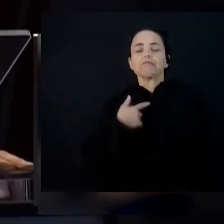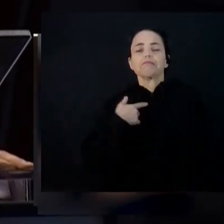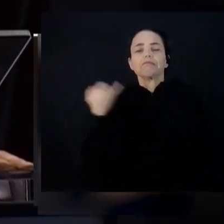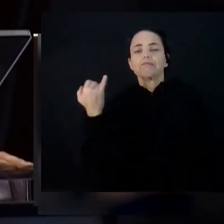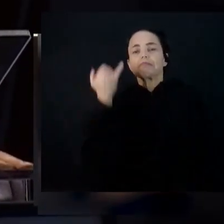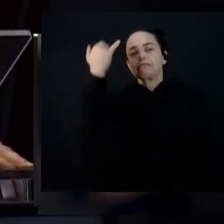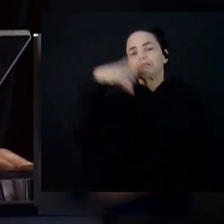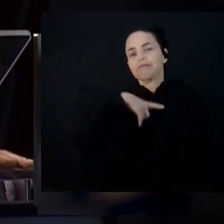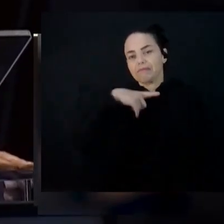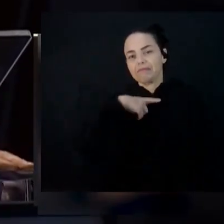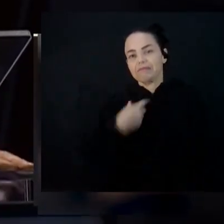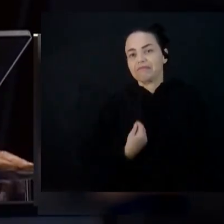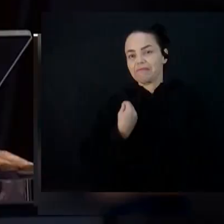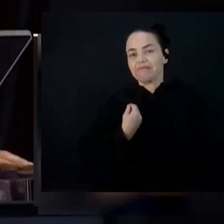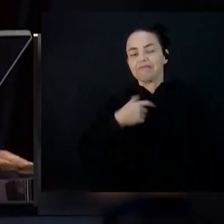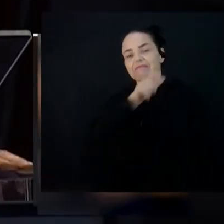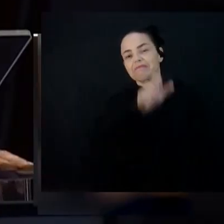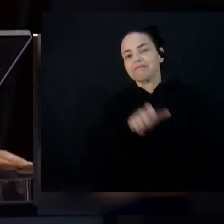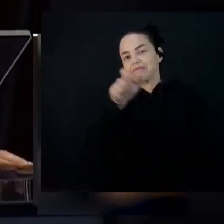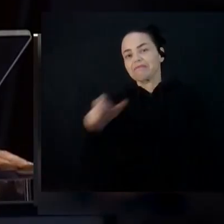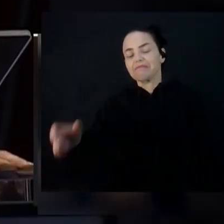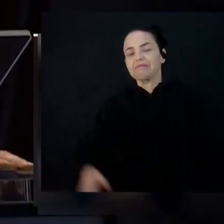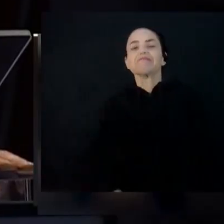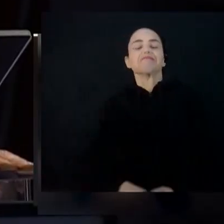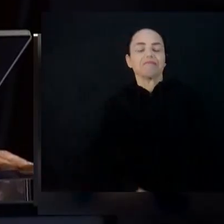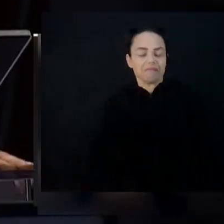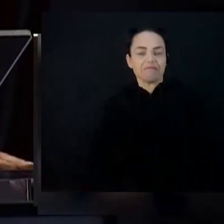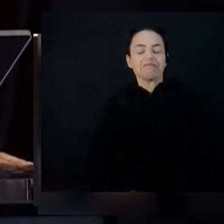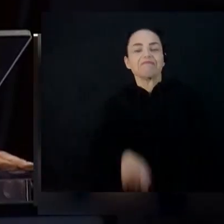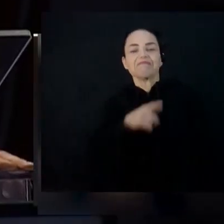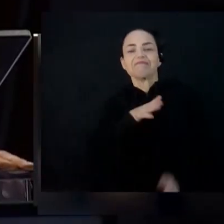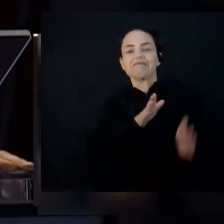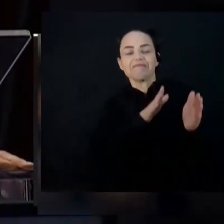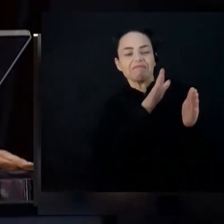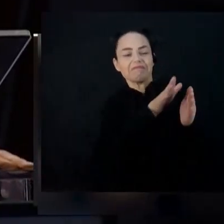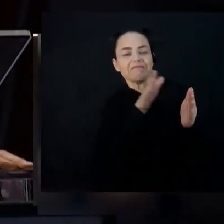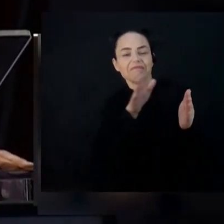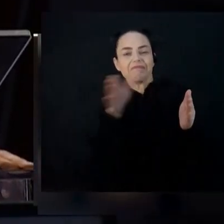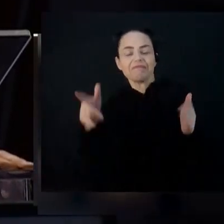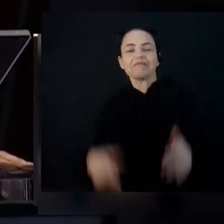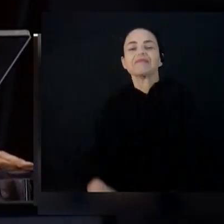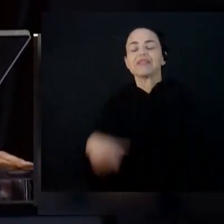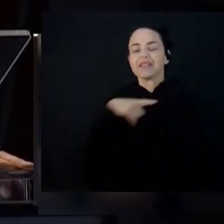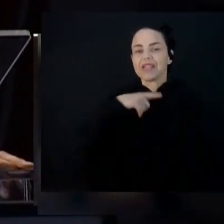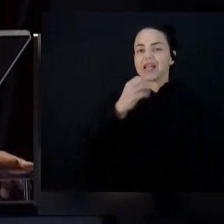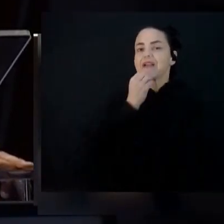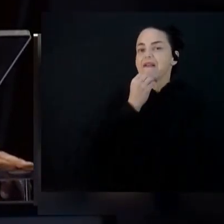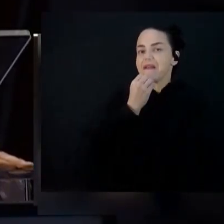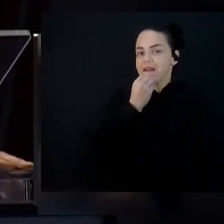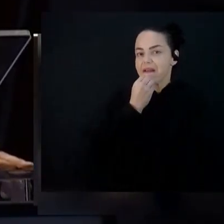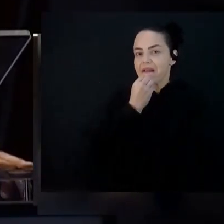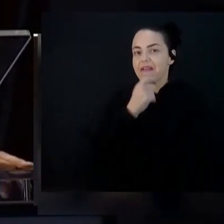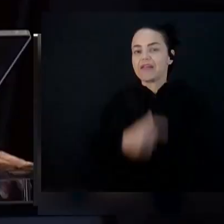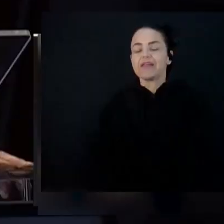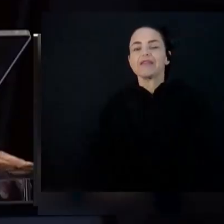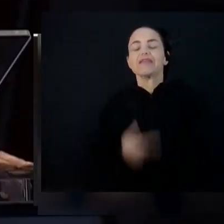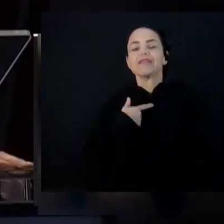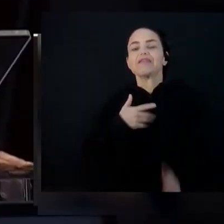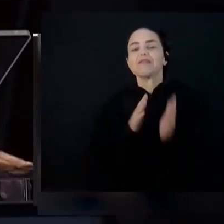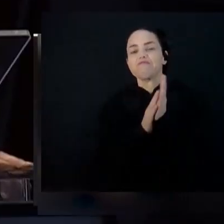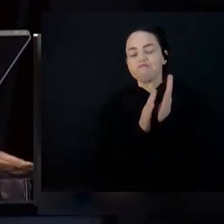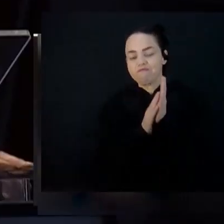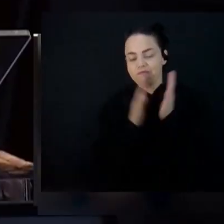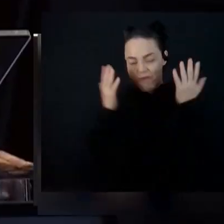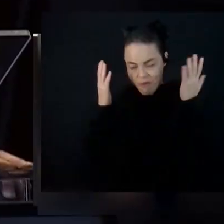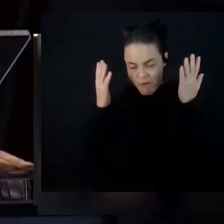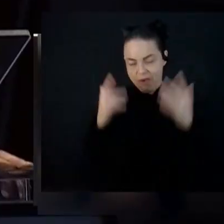na vida das pessoas. Então, são nesses momentos que nós temos a oportunidade de parabenizá-los, de